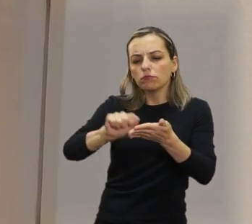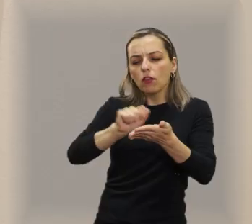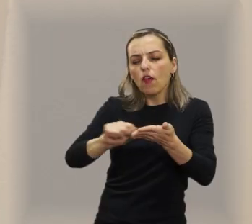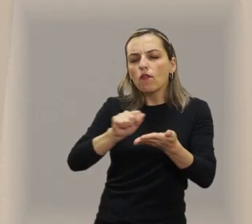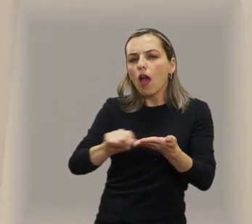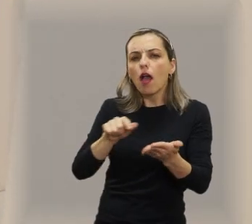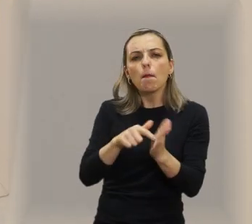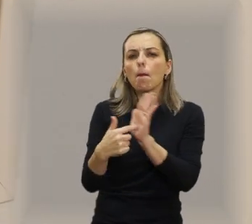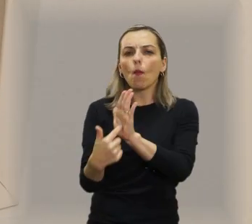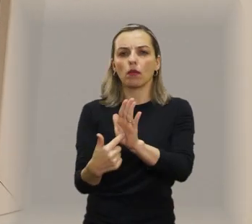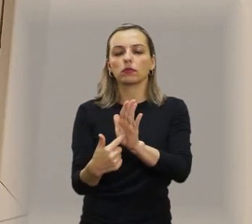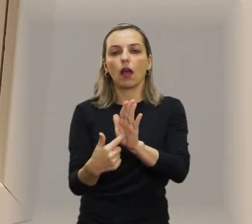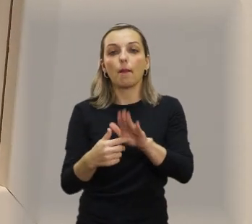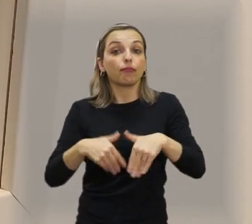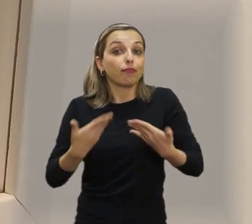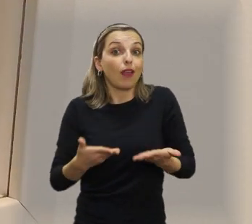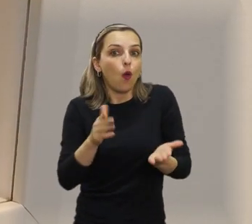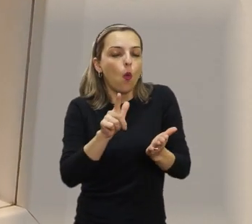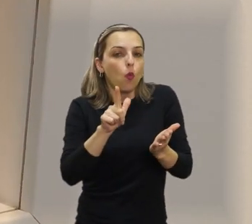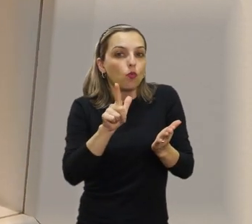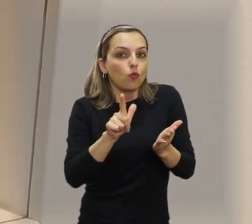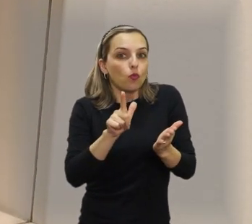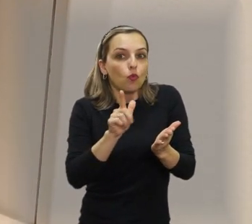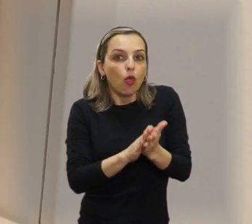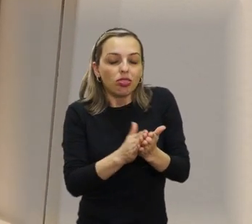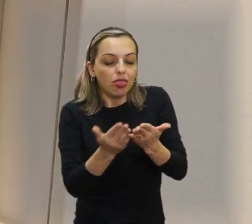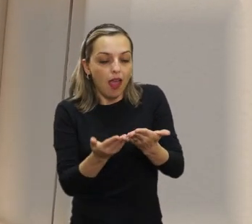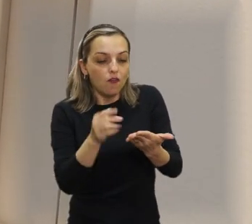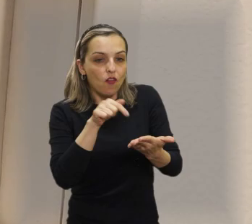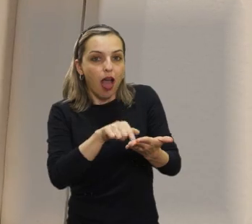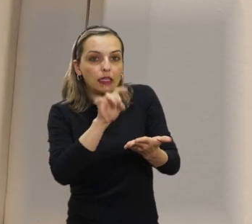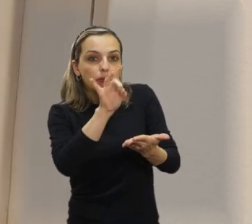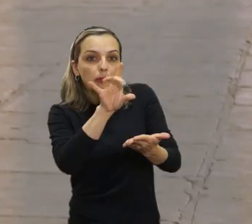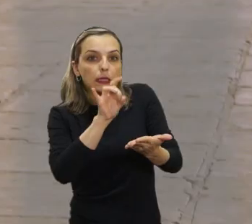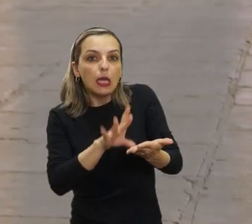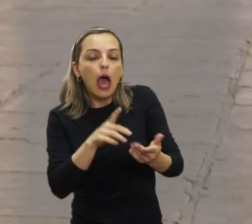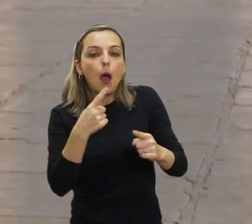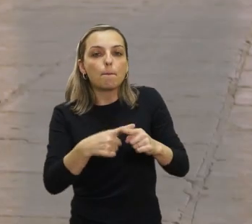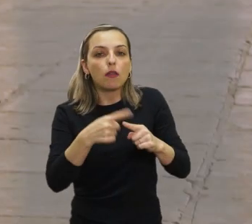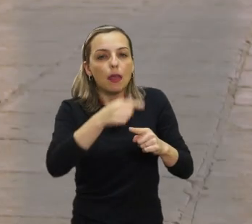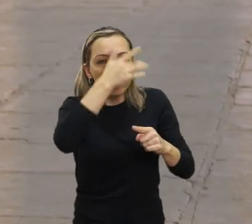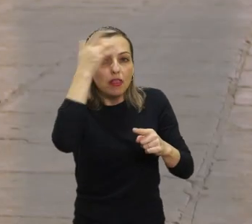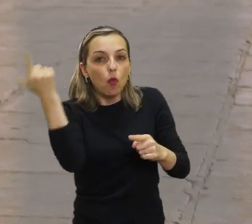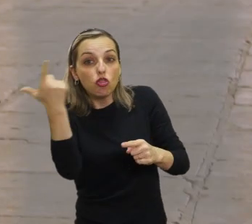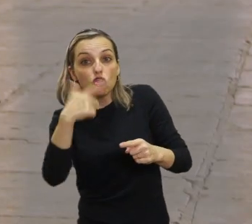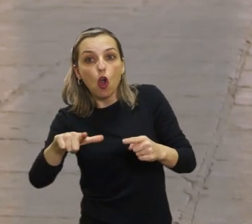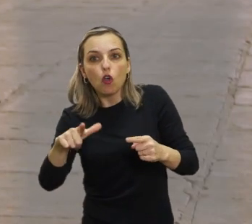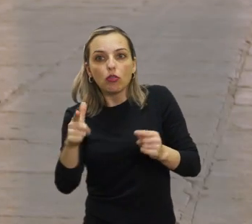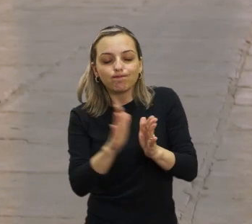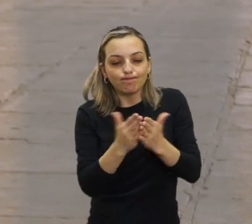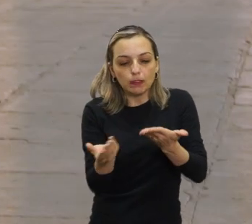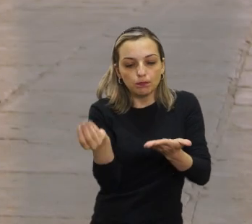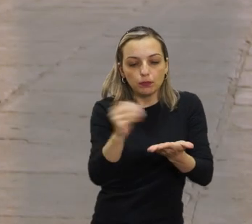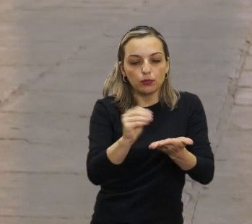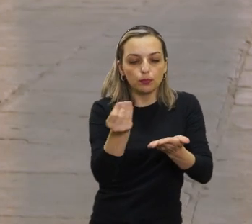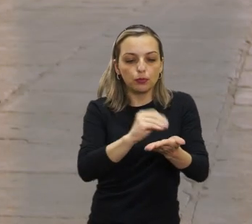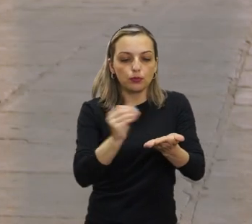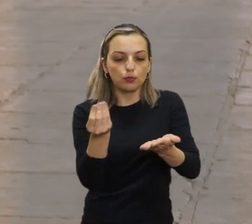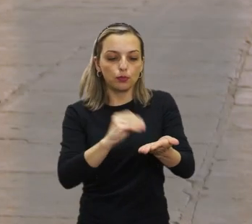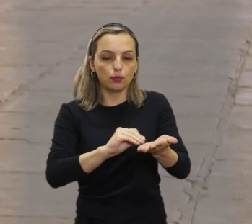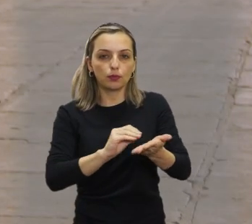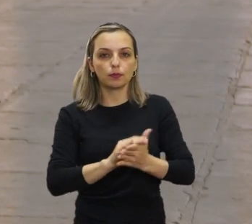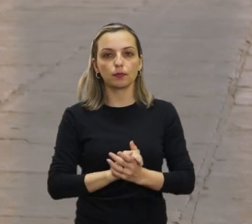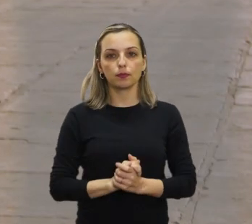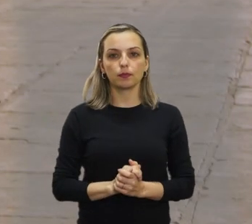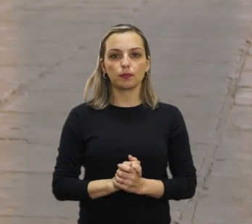cara, eu vi que você está com os desenhos que eu achei muito legal, eu escrevi algumas coisas que queria te mostrar, e foi, tipo, enriqueceu ainda mais o livro,